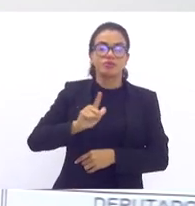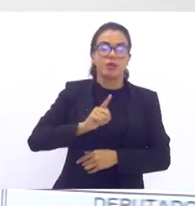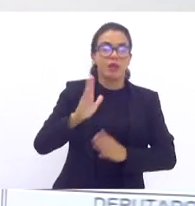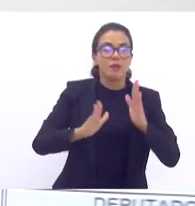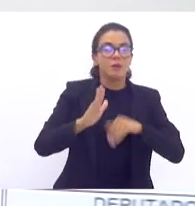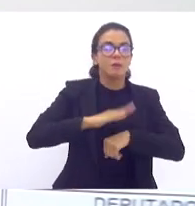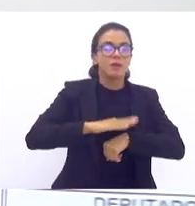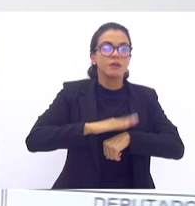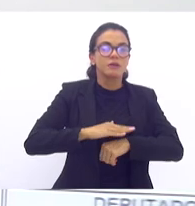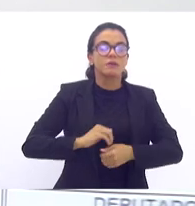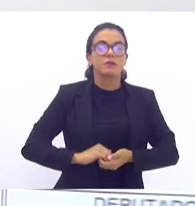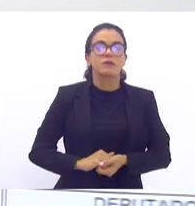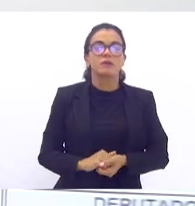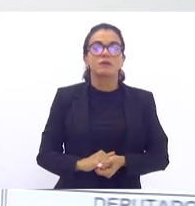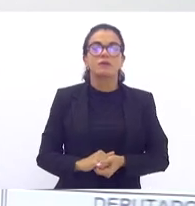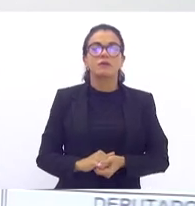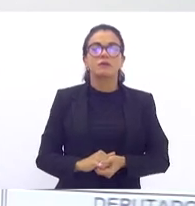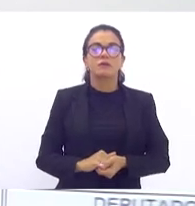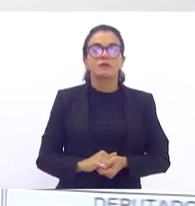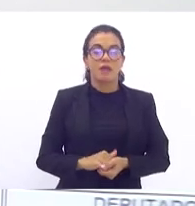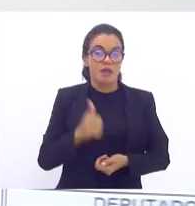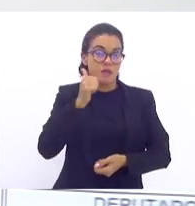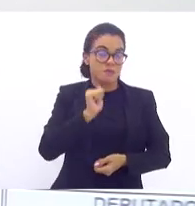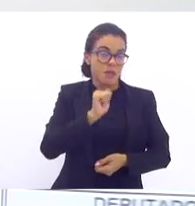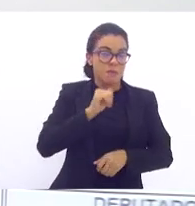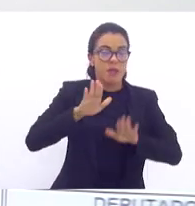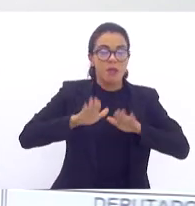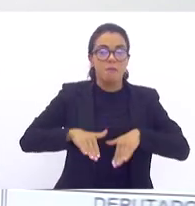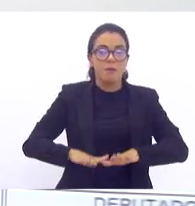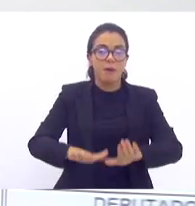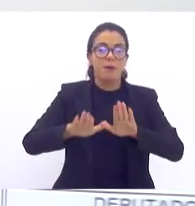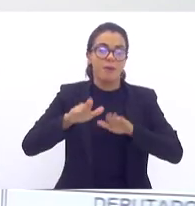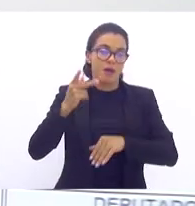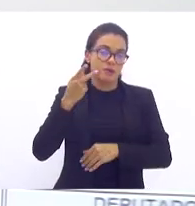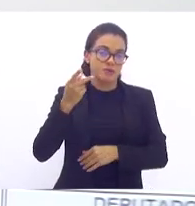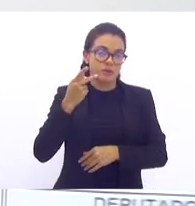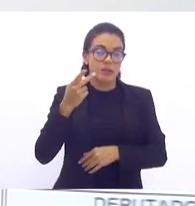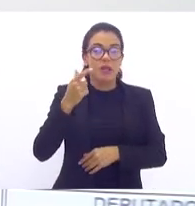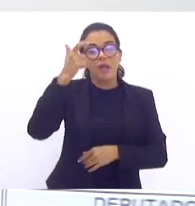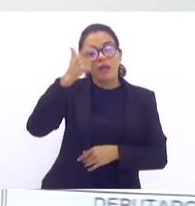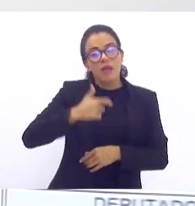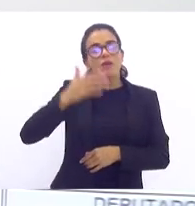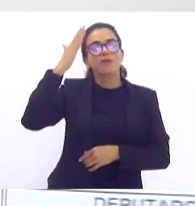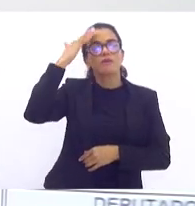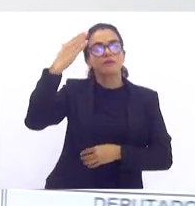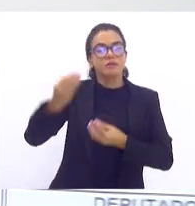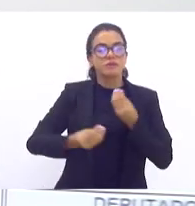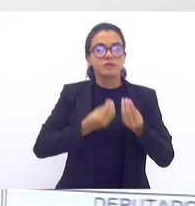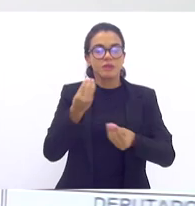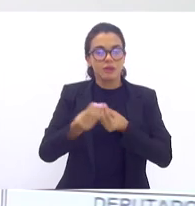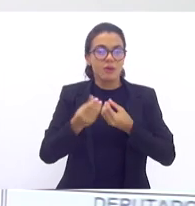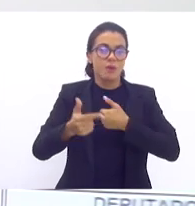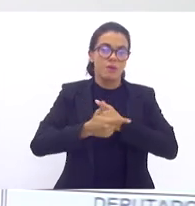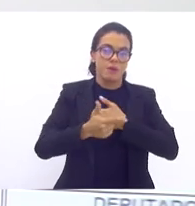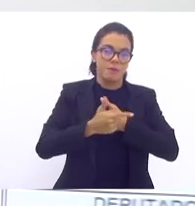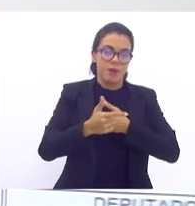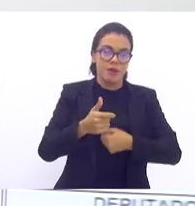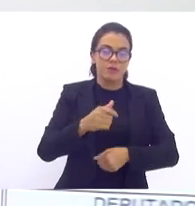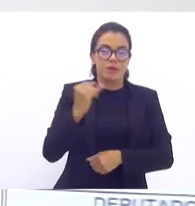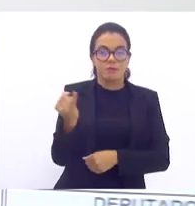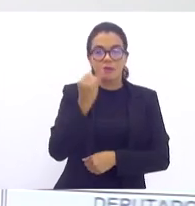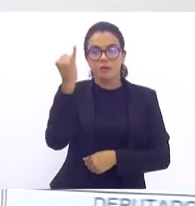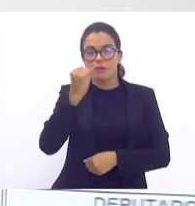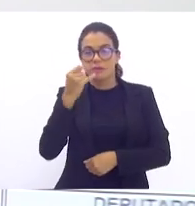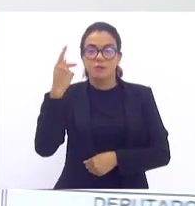né e minha mãe costureira lá no Ceará e eu sei do do papel e da importância